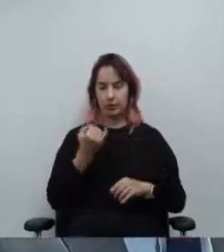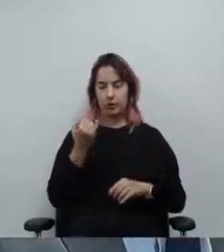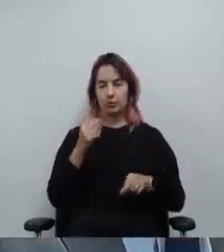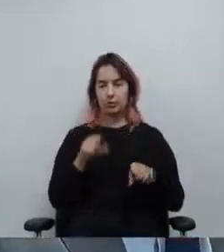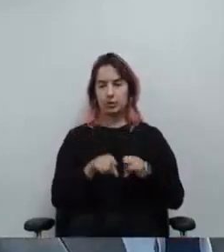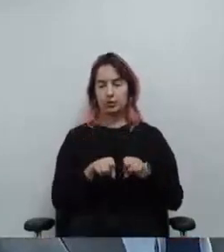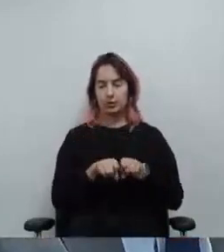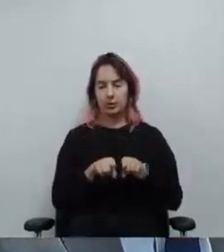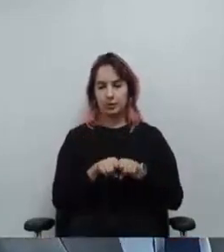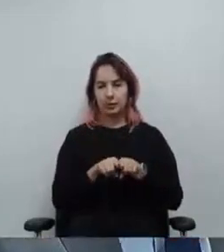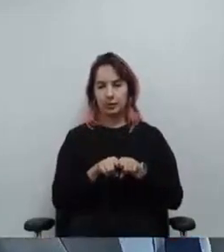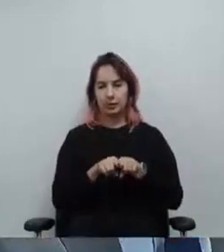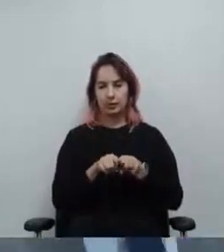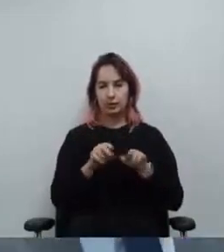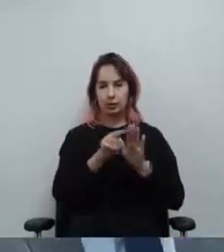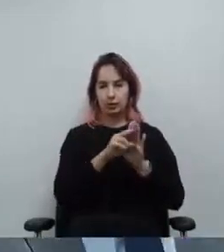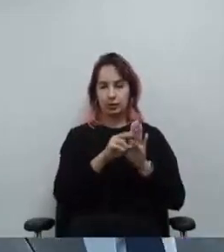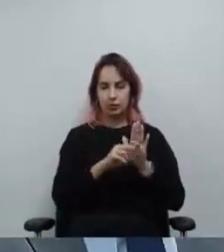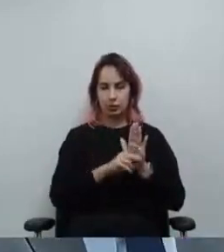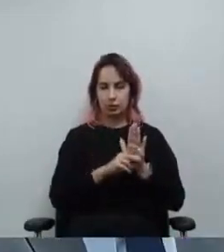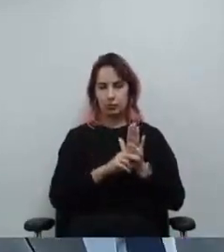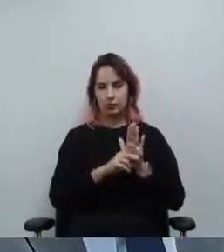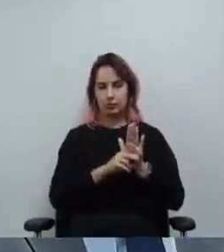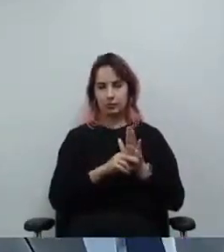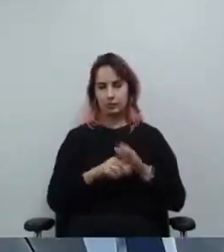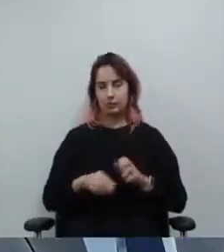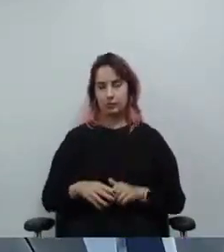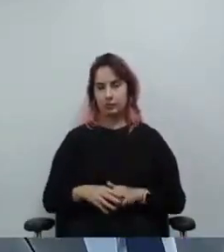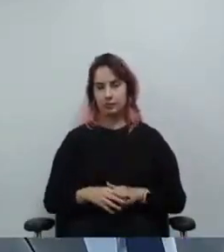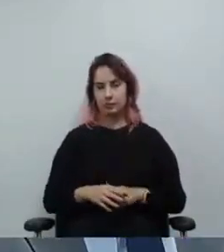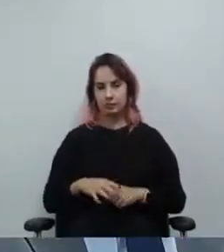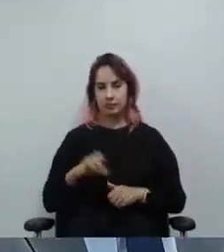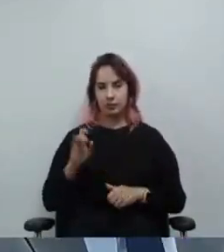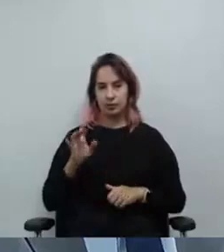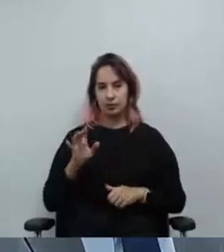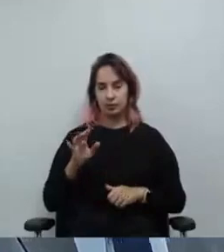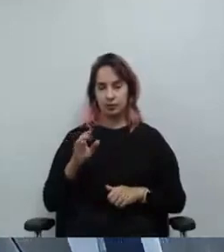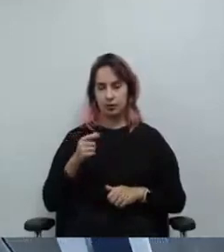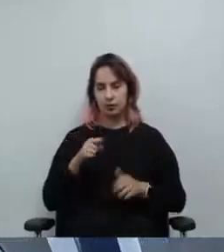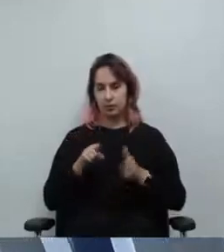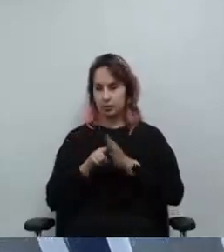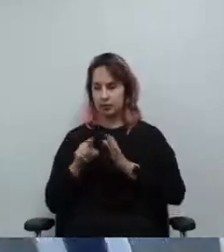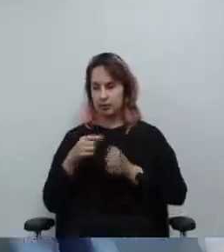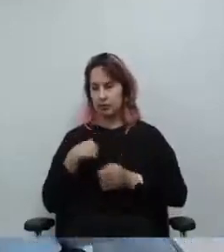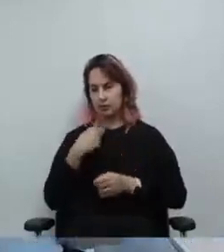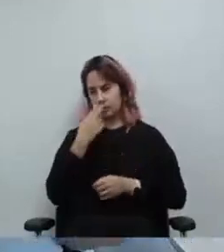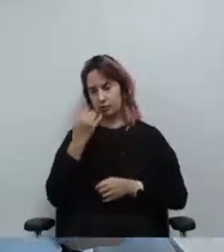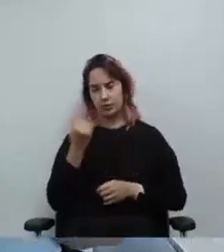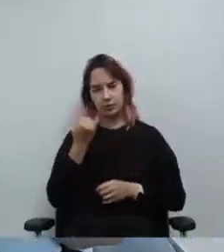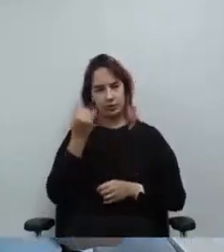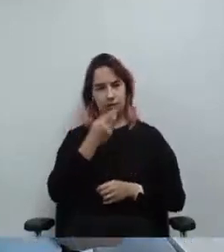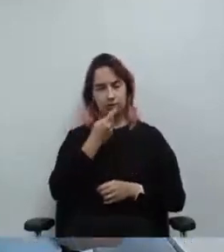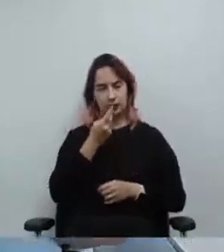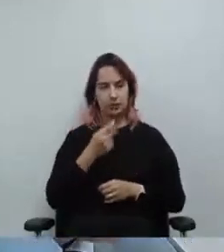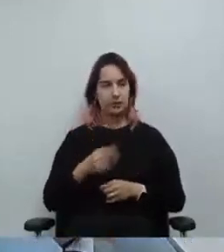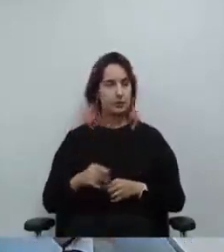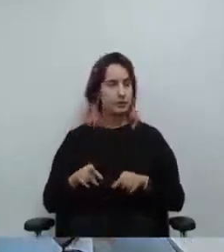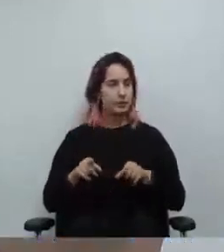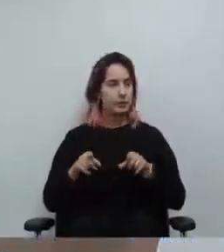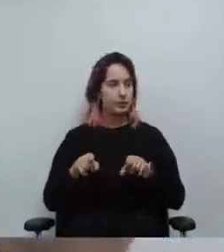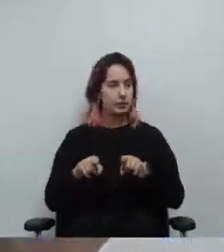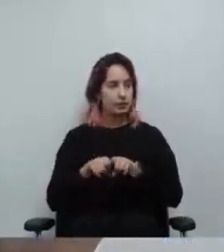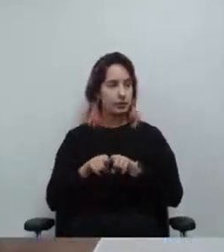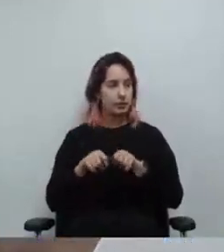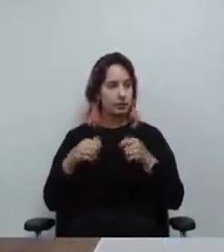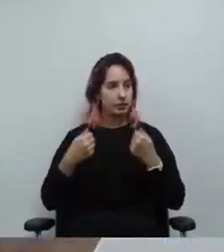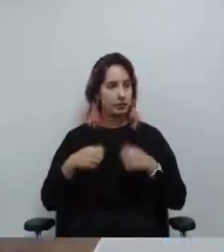indicativo aí, né, desse cronograma. E era só essa questão que eu acho que é importante também ser esclarecida. Preciso também